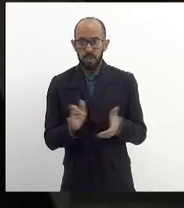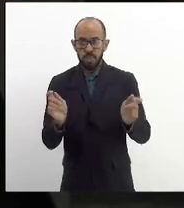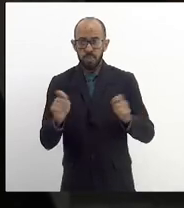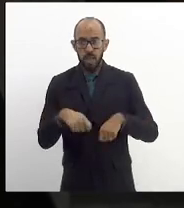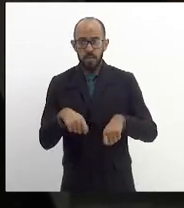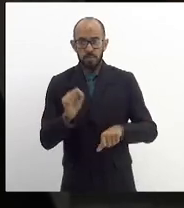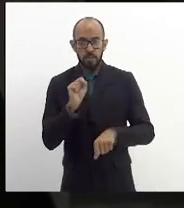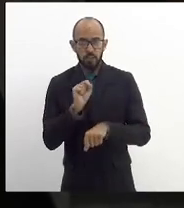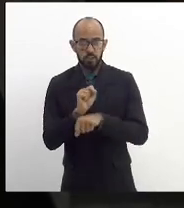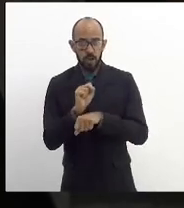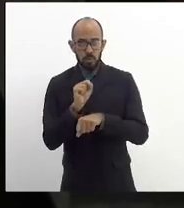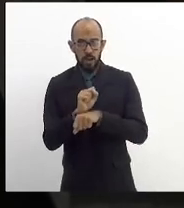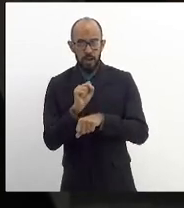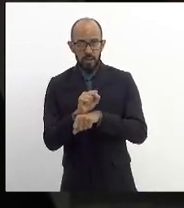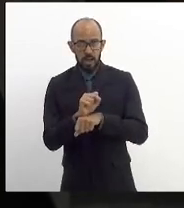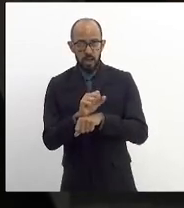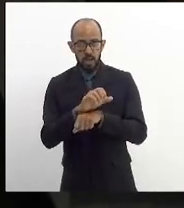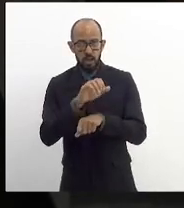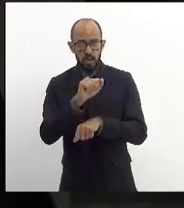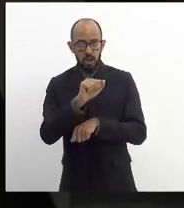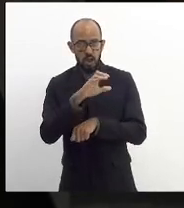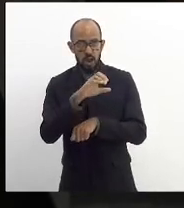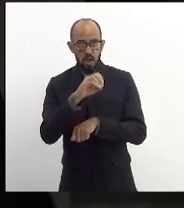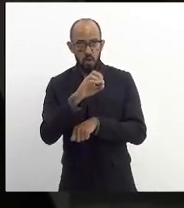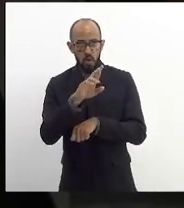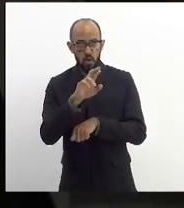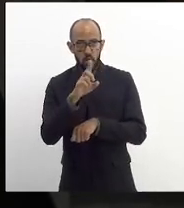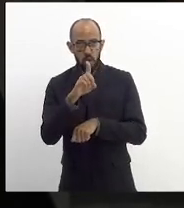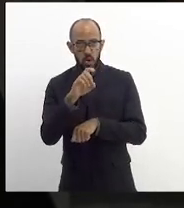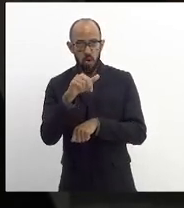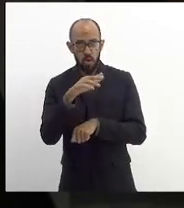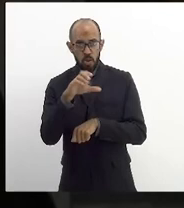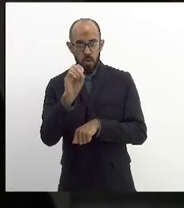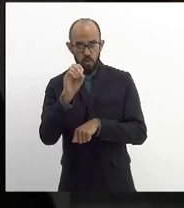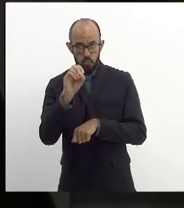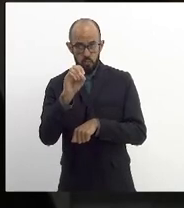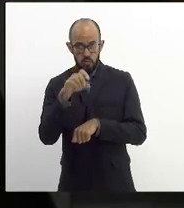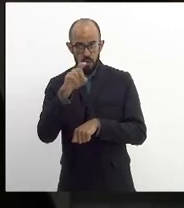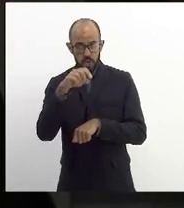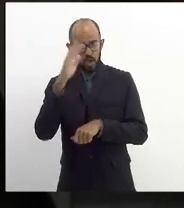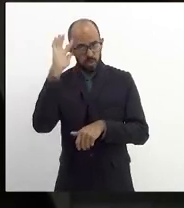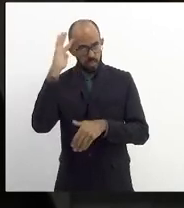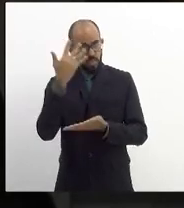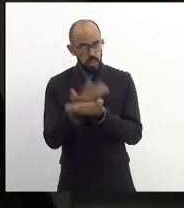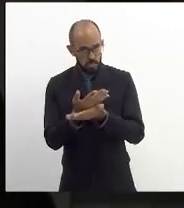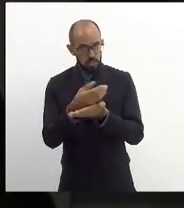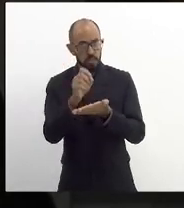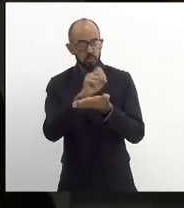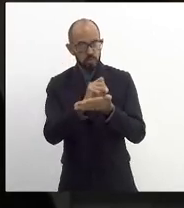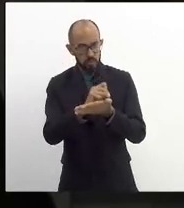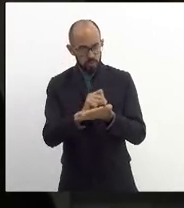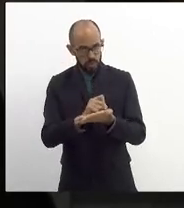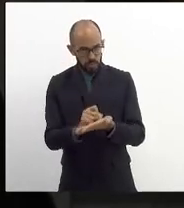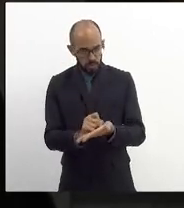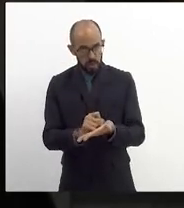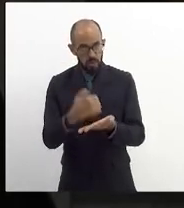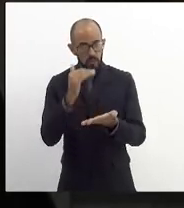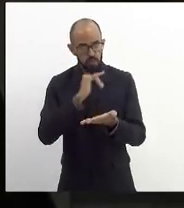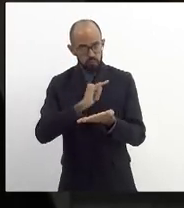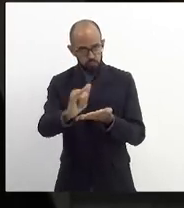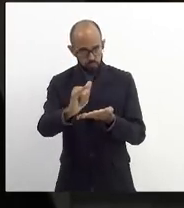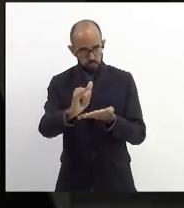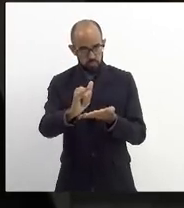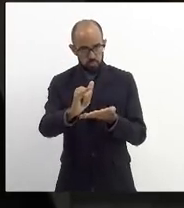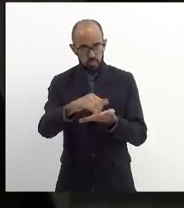aguardar o acórdão acorda é a decisão escrita publicada do STJ sobre o